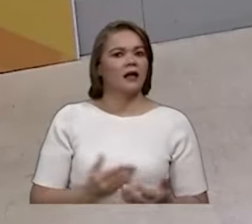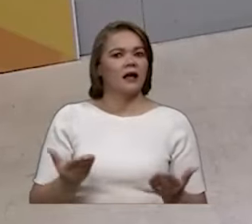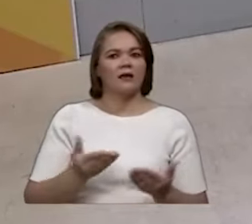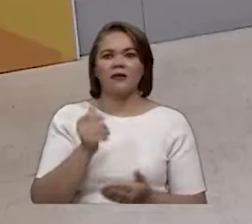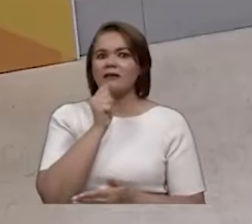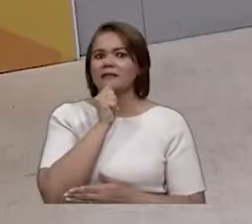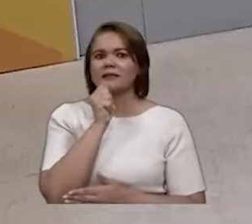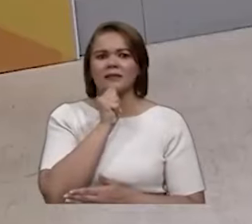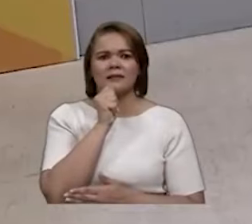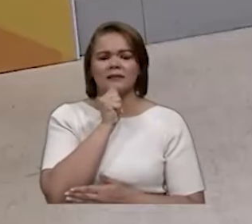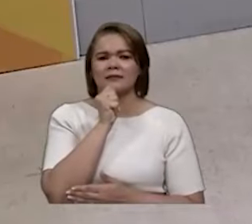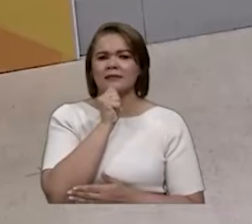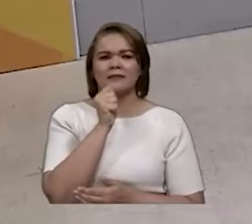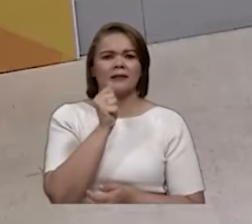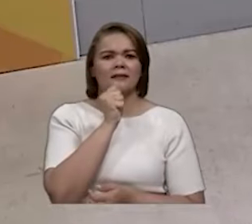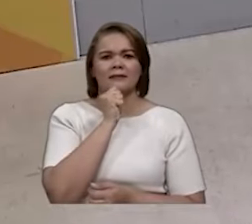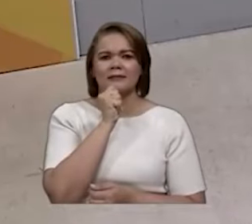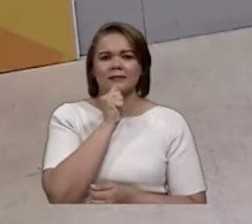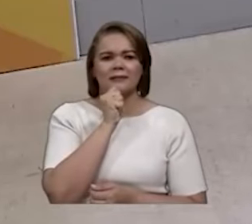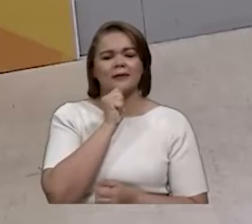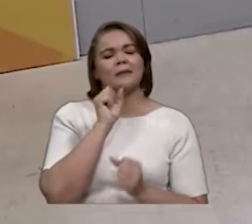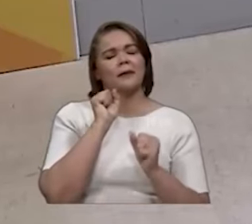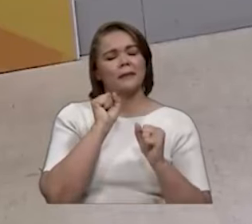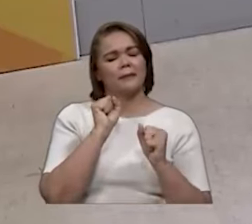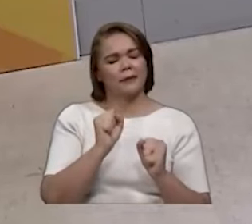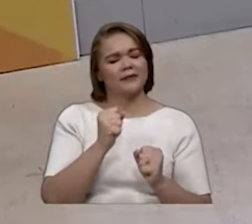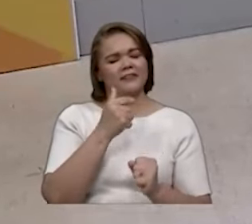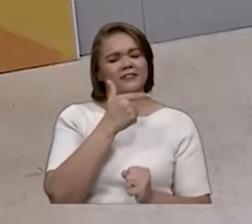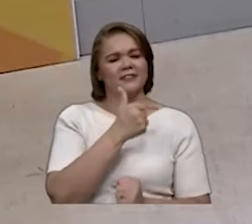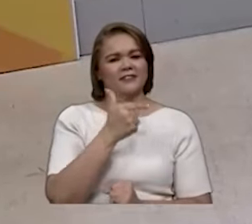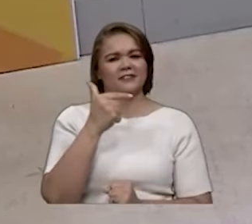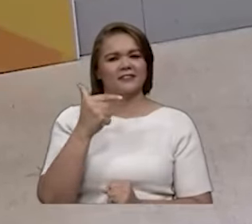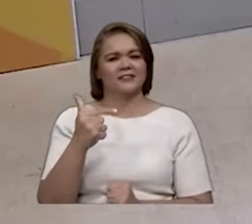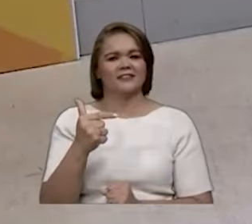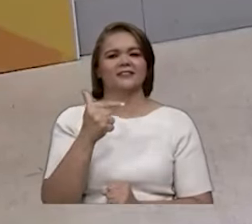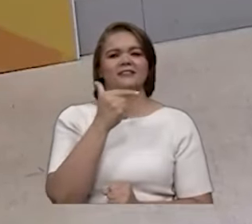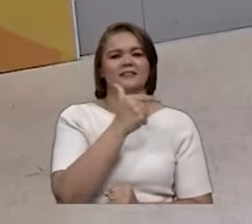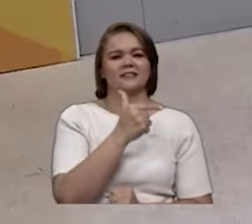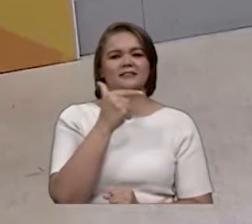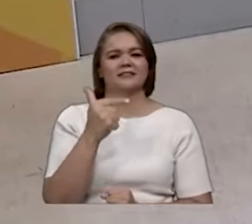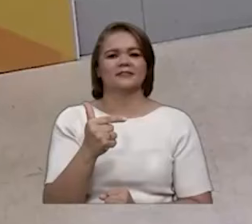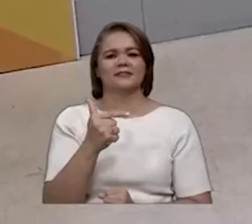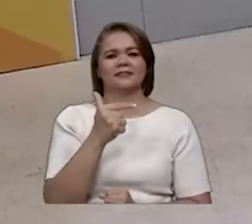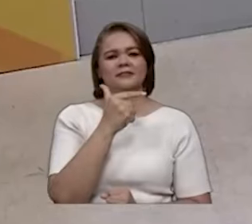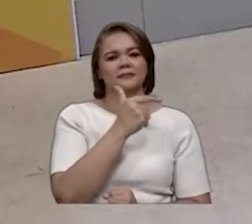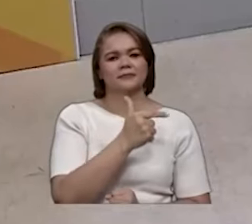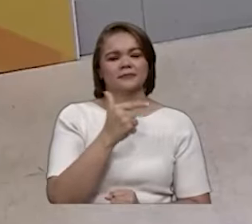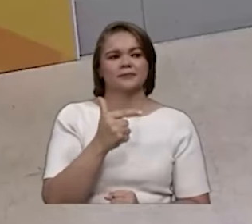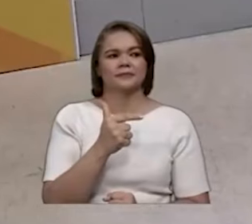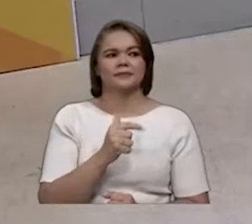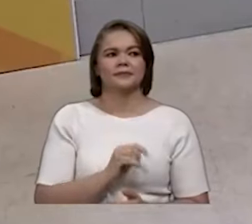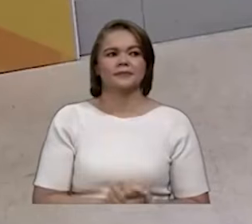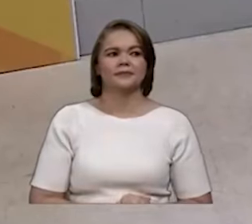agora, gente, não foi, mas pode ser com 22, 2, 2,